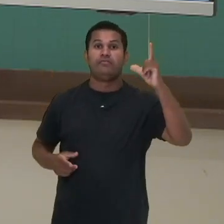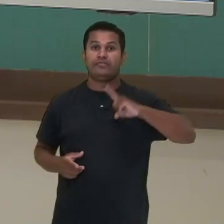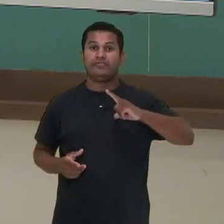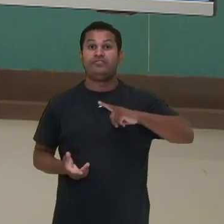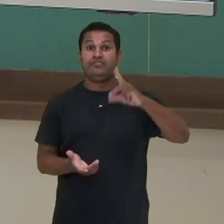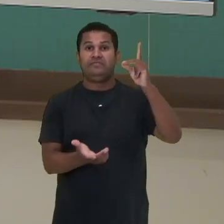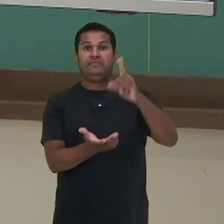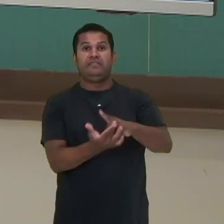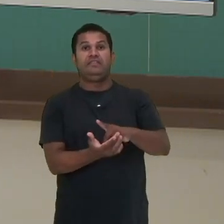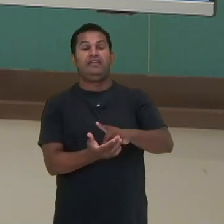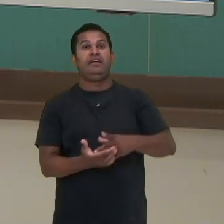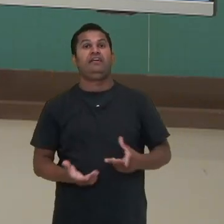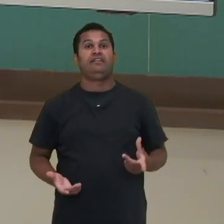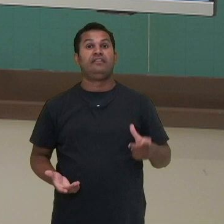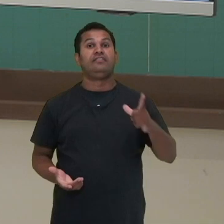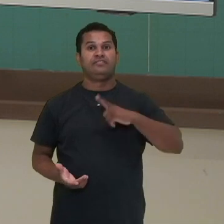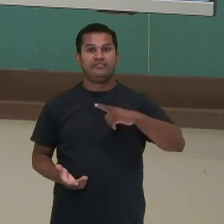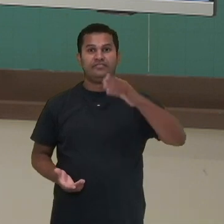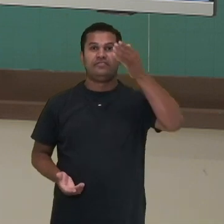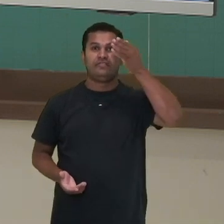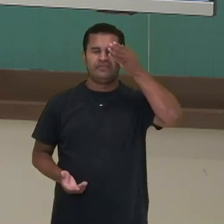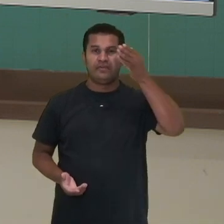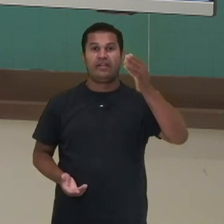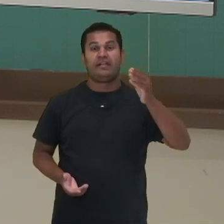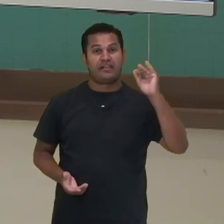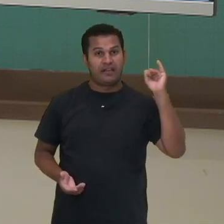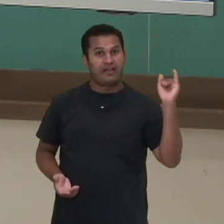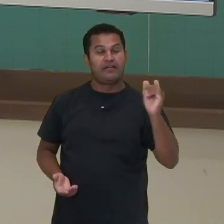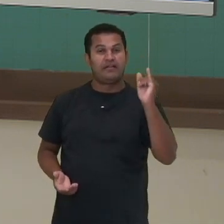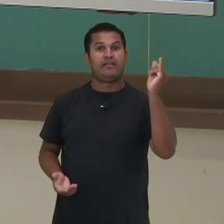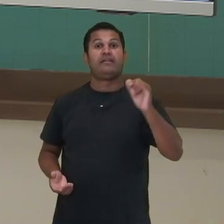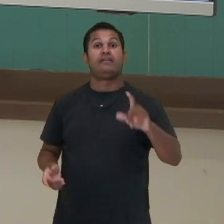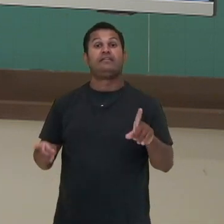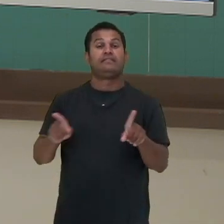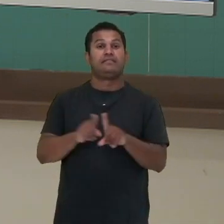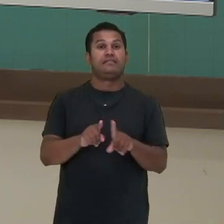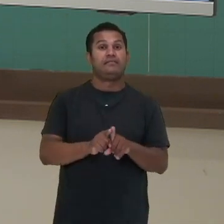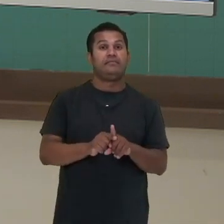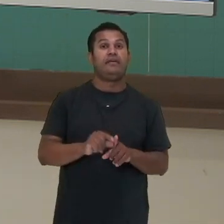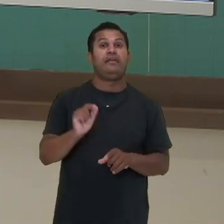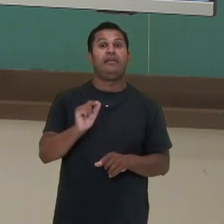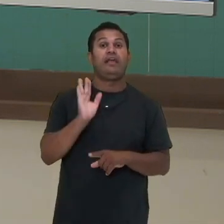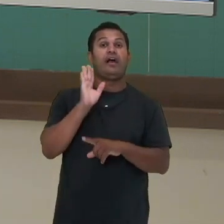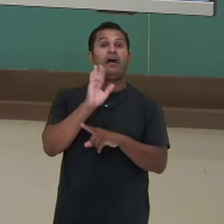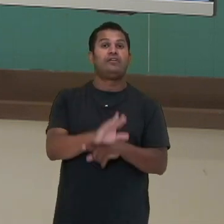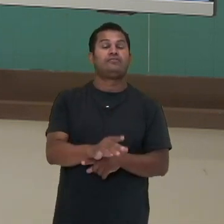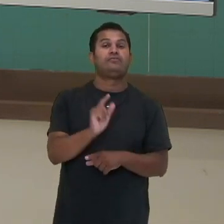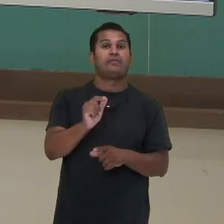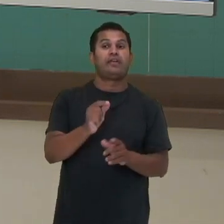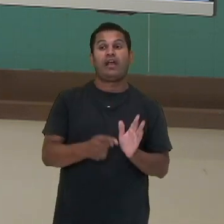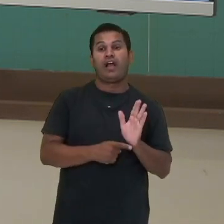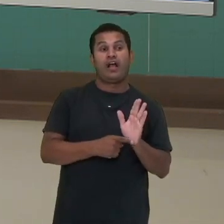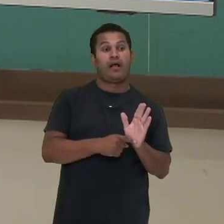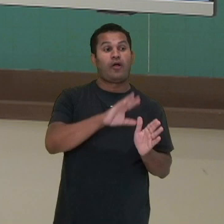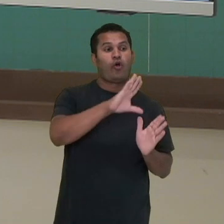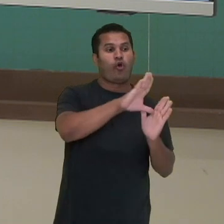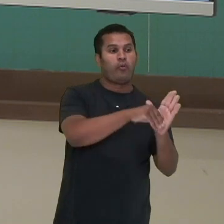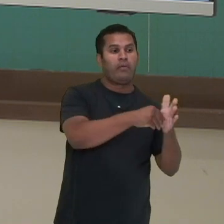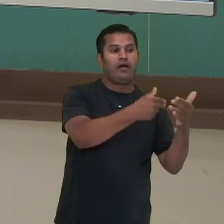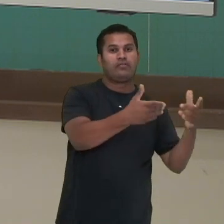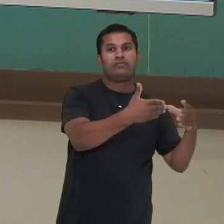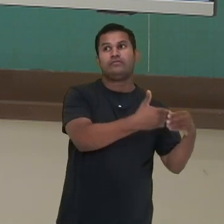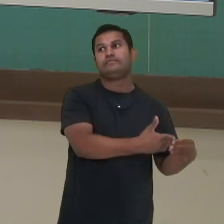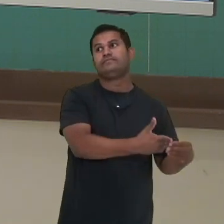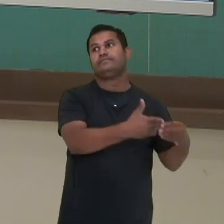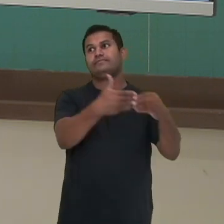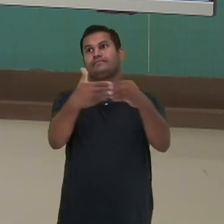eles existiram, eles foram importantes, inclusive, para formar a riqueza de algumas monarquias, tamanho a